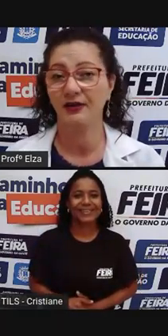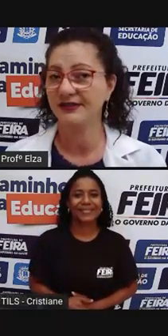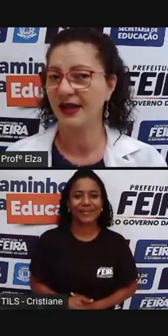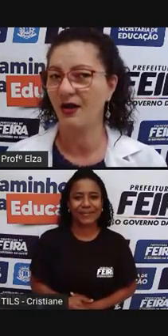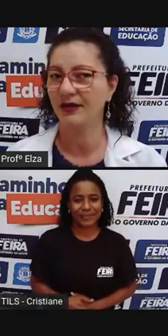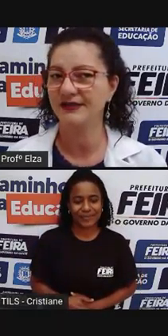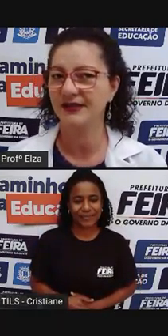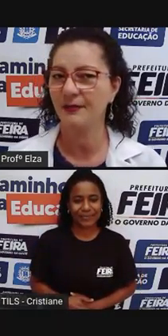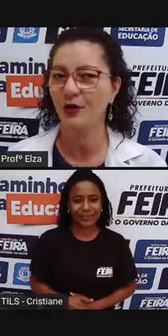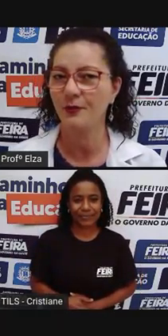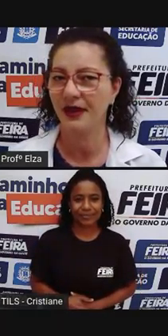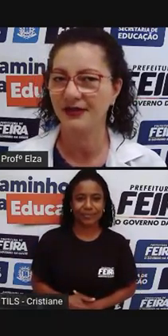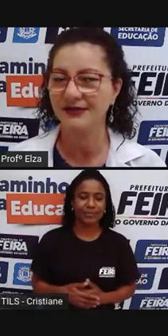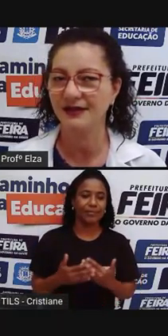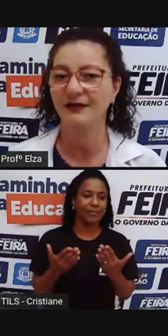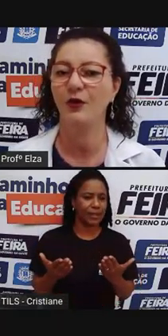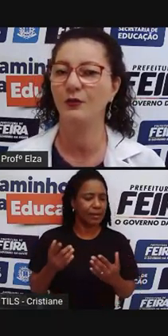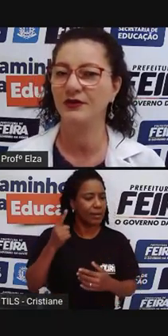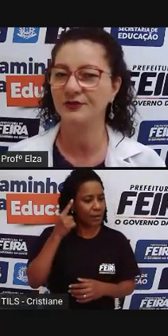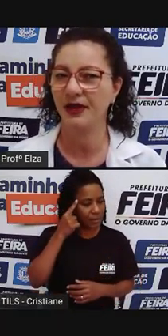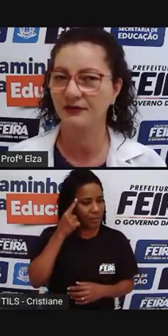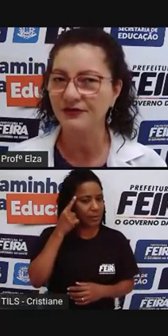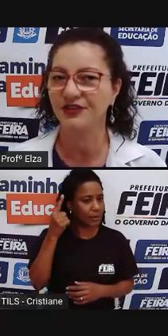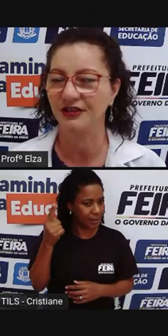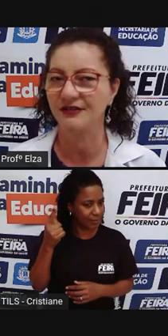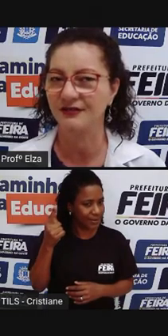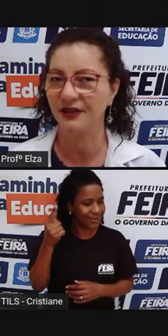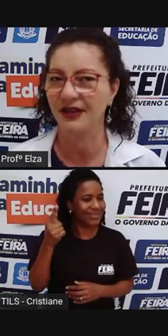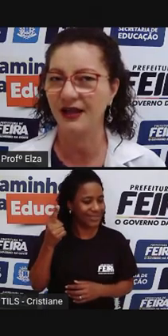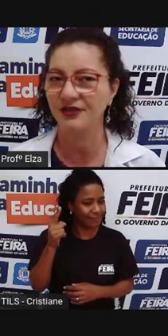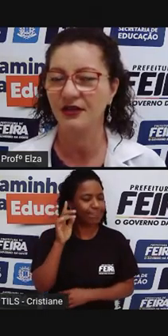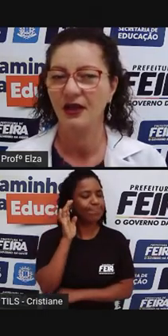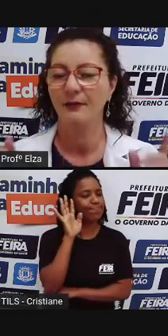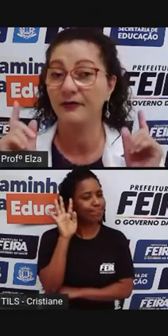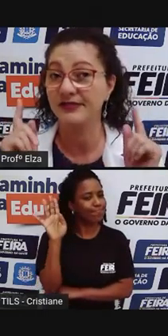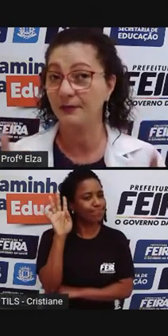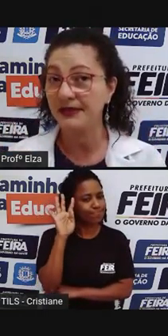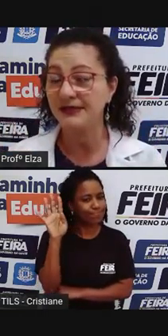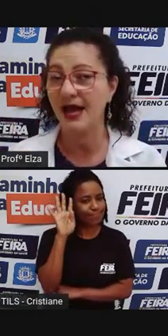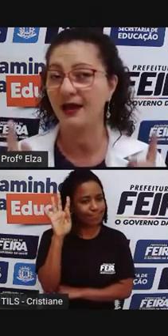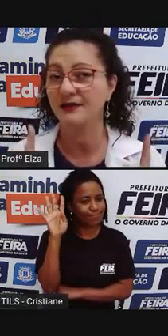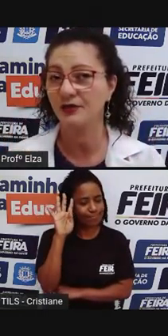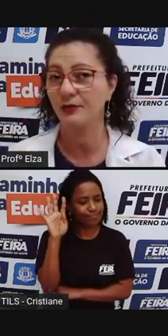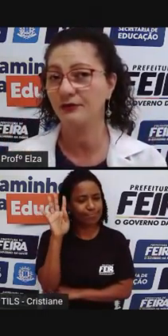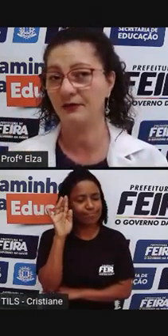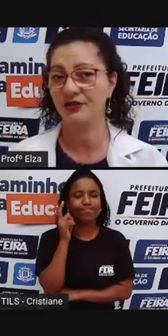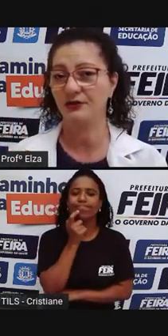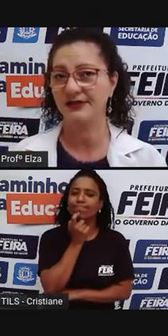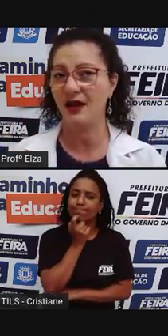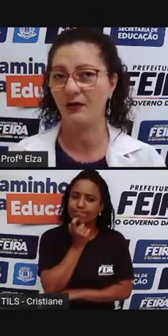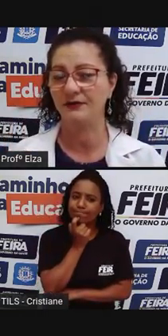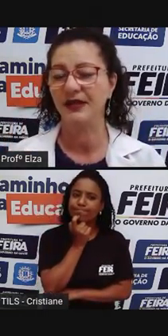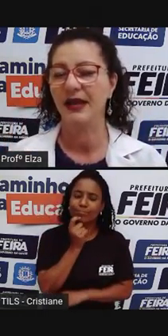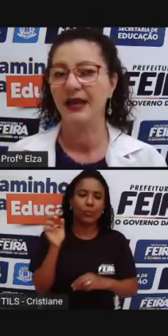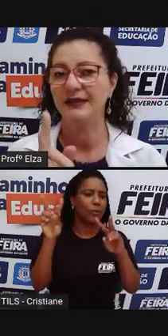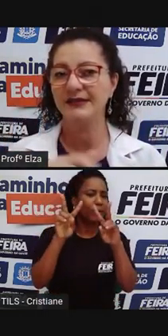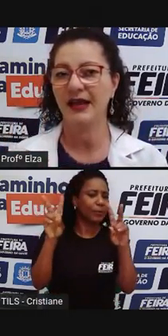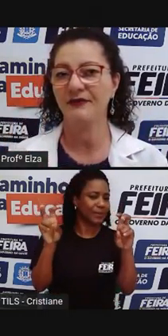Lembrando que a nossa aula sempre começa com umas perguntinhas, não é verdade? Para você pensar sobre o tema de nossa